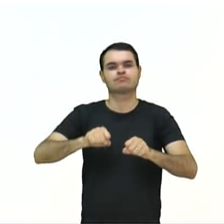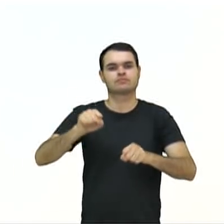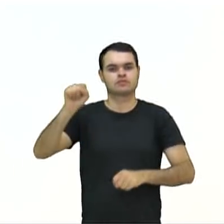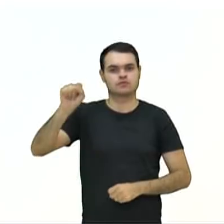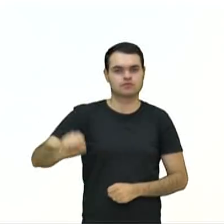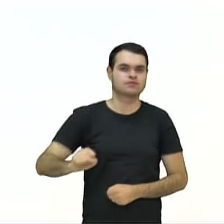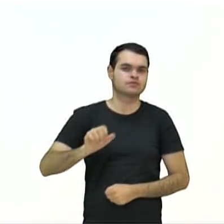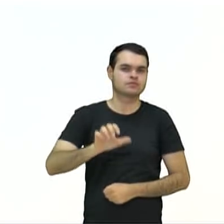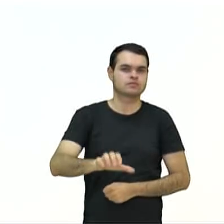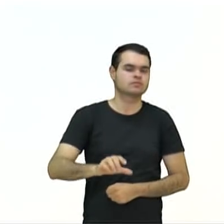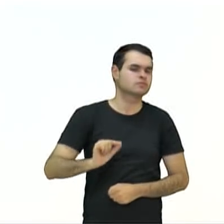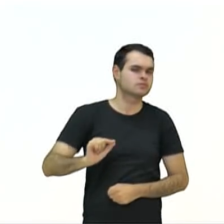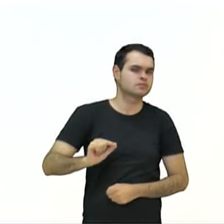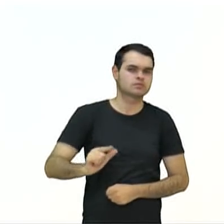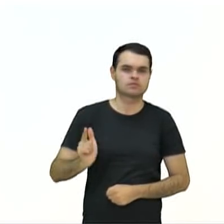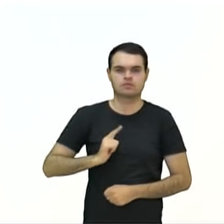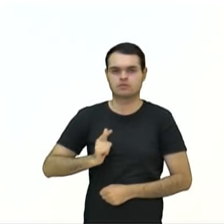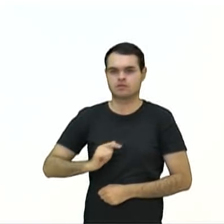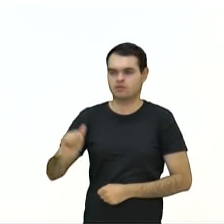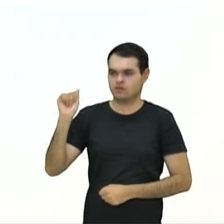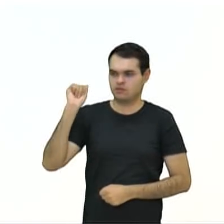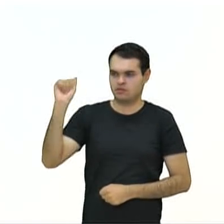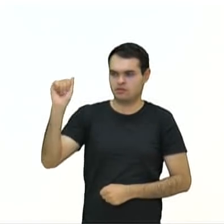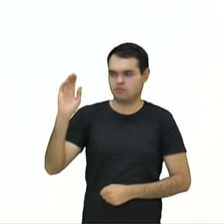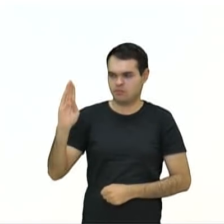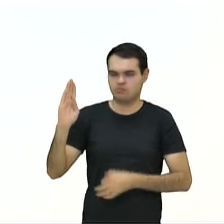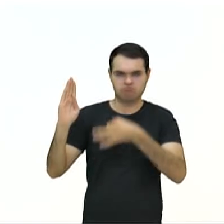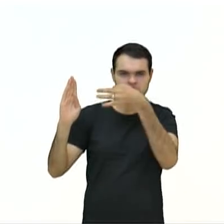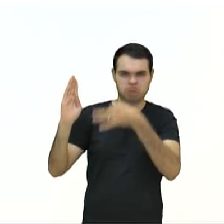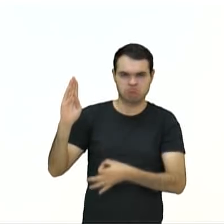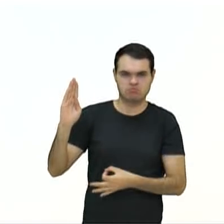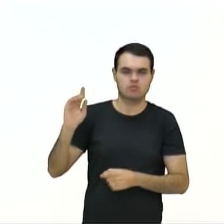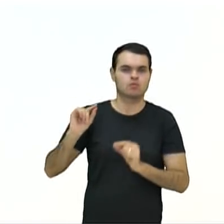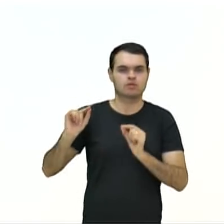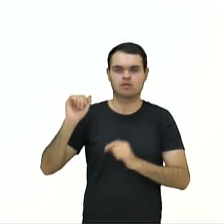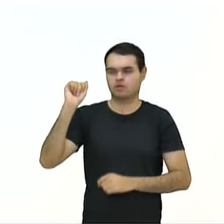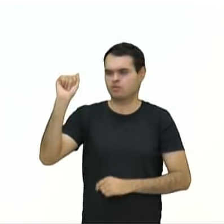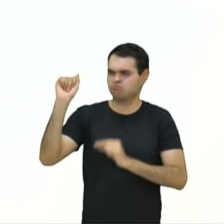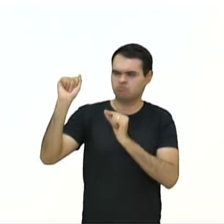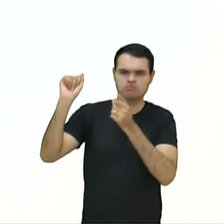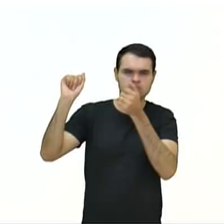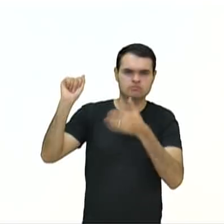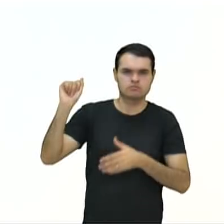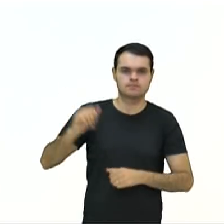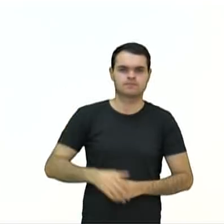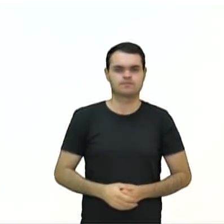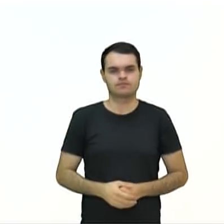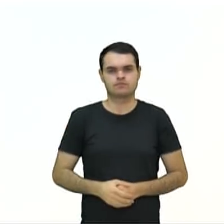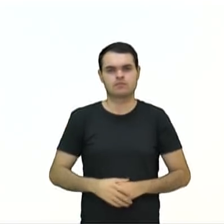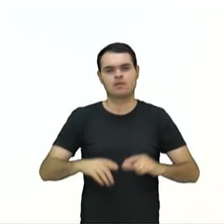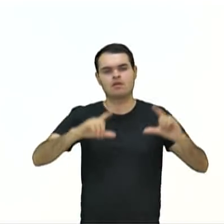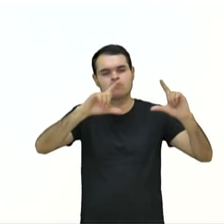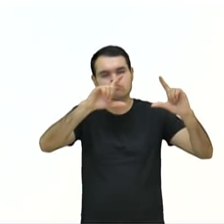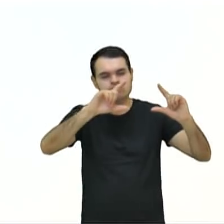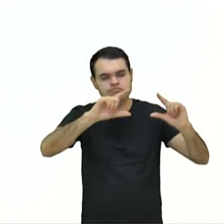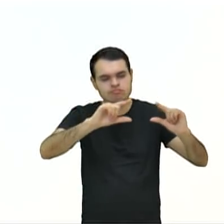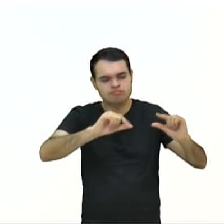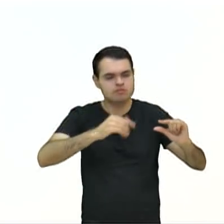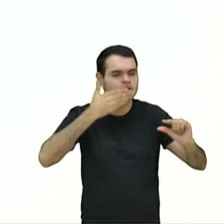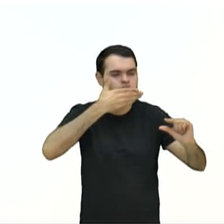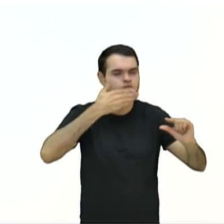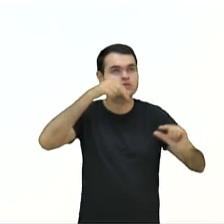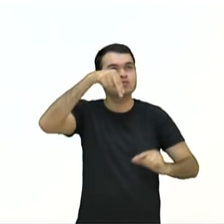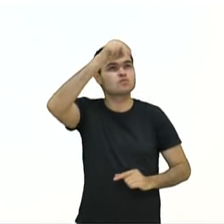o que nós vamos ter lá? Alternativa A e B estão corretas. O que diz a alternativa A? A decadência da economia do açúcar